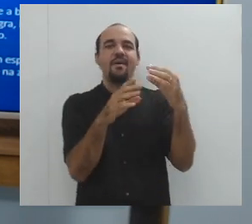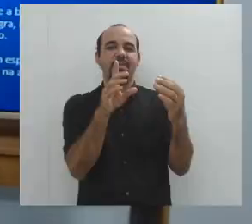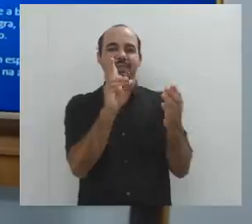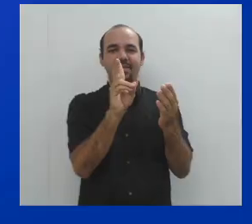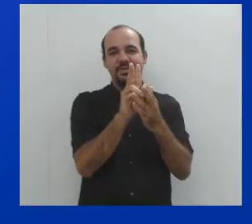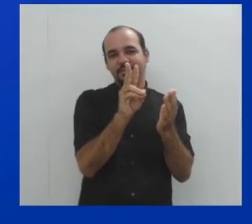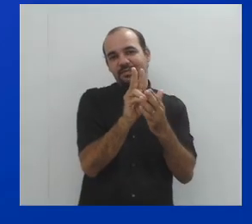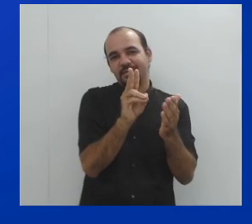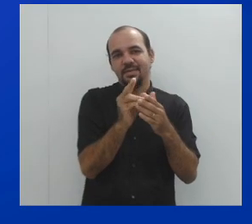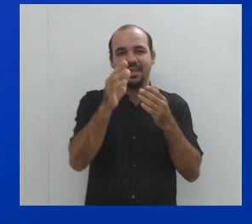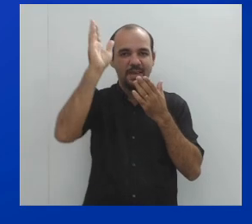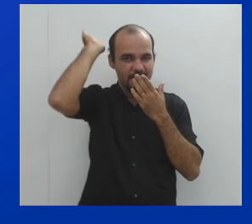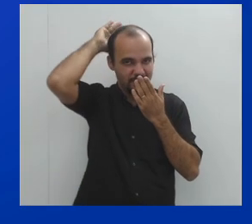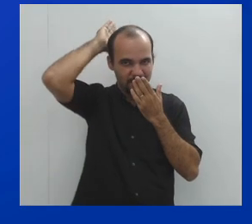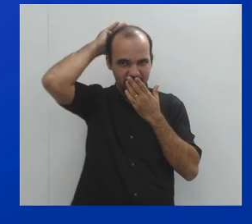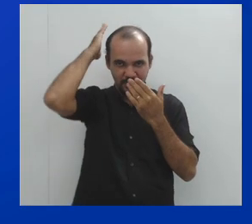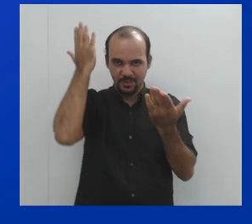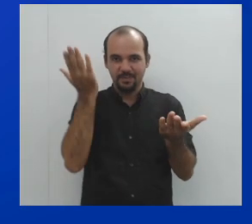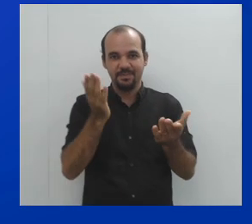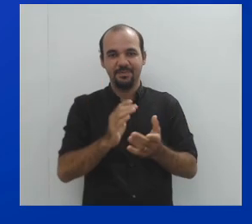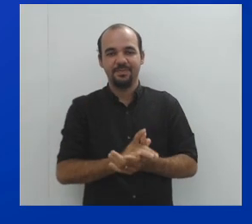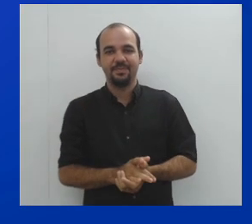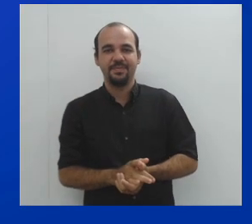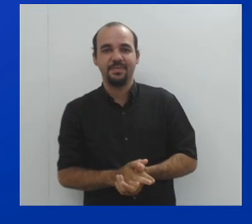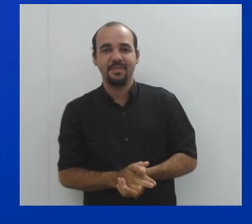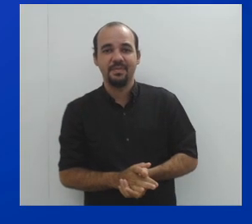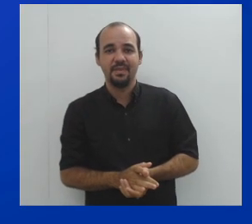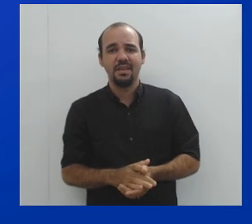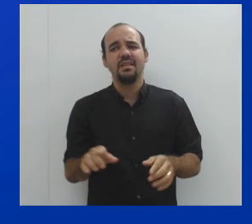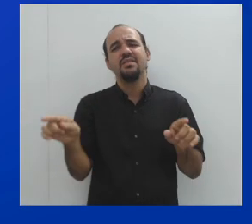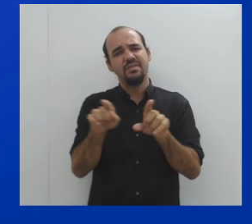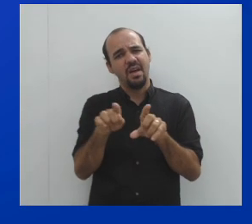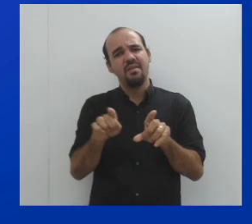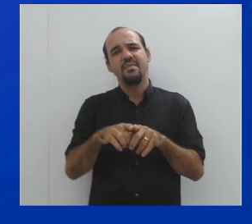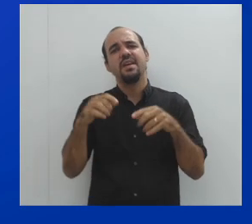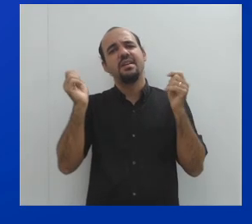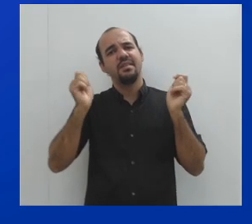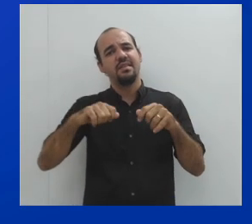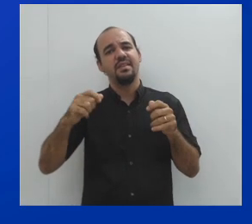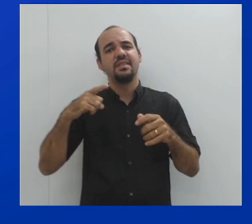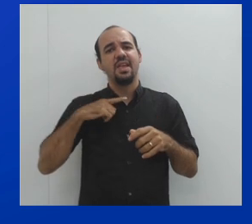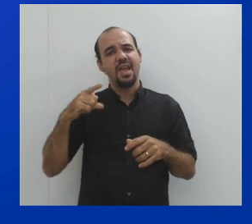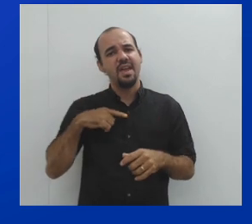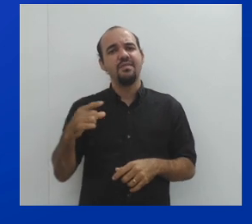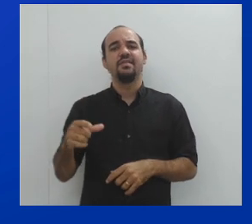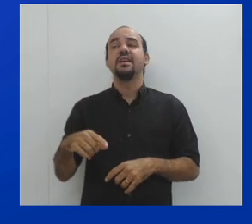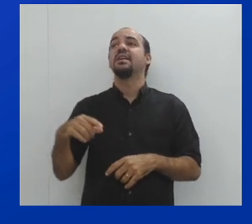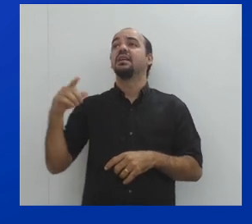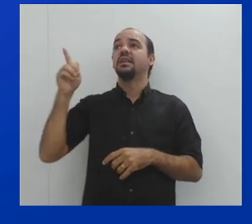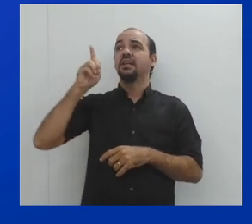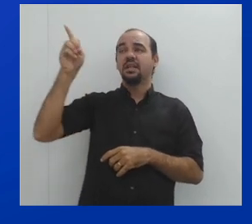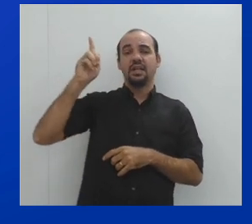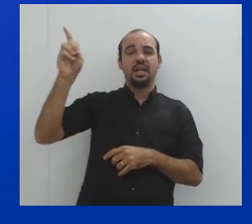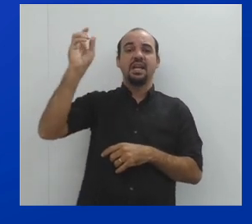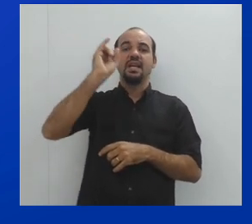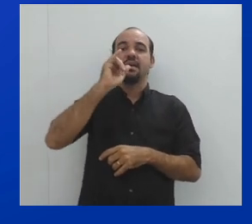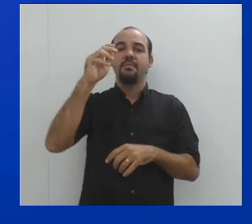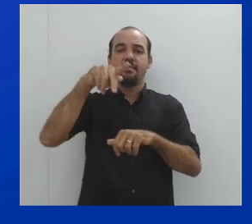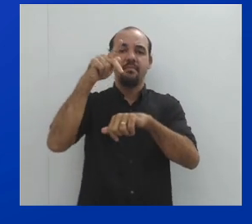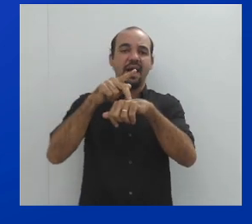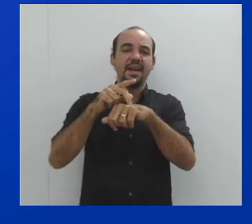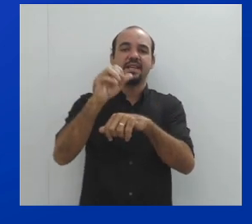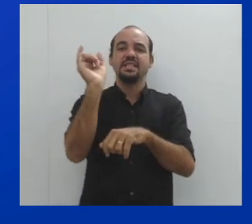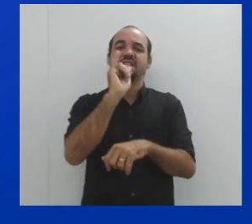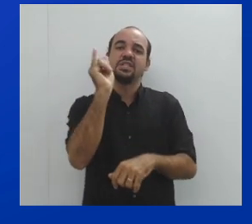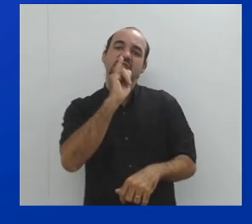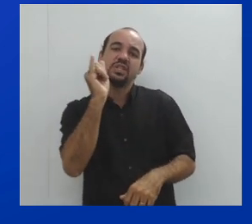isso. A influência italiana, que tivemos outros colonizadores, outros povos também que vieram,